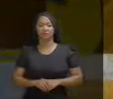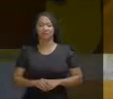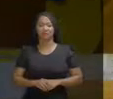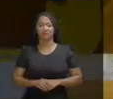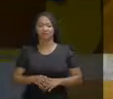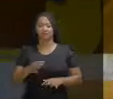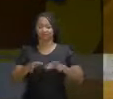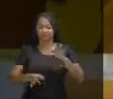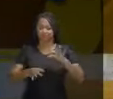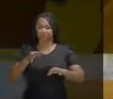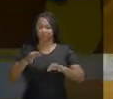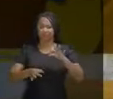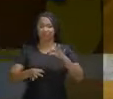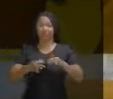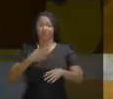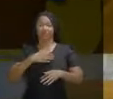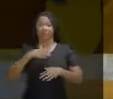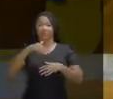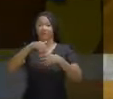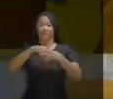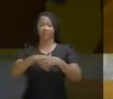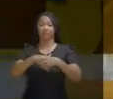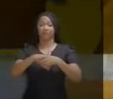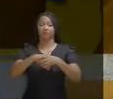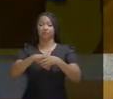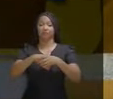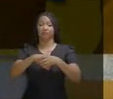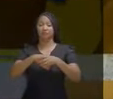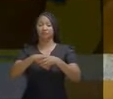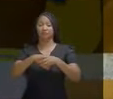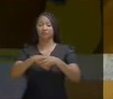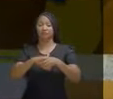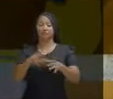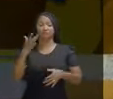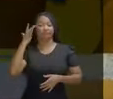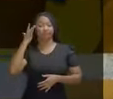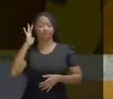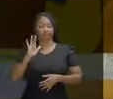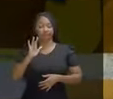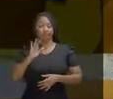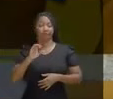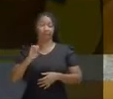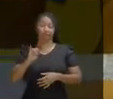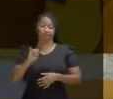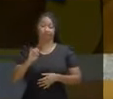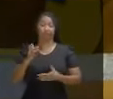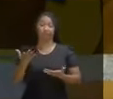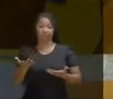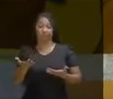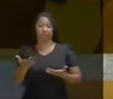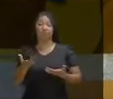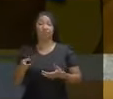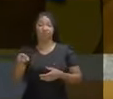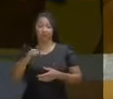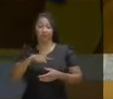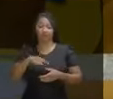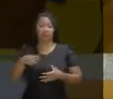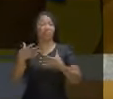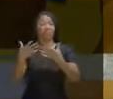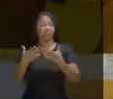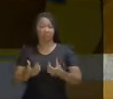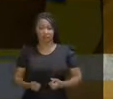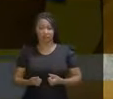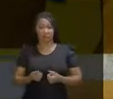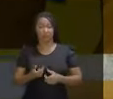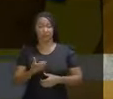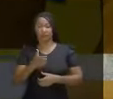Excelências, o meu voto, eu não sei se os colegas receberam, mas ele